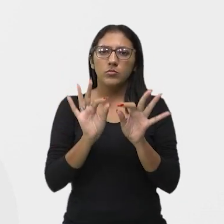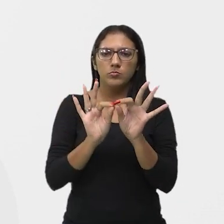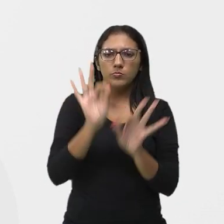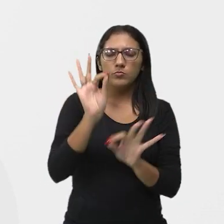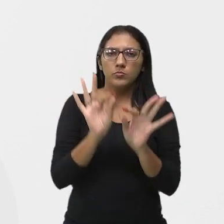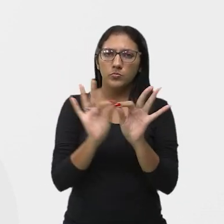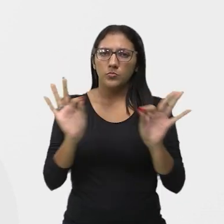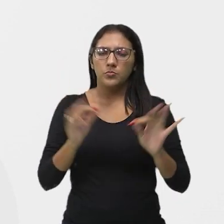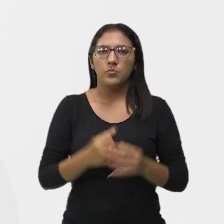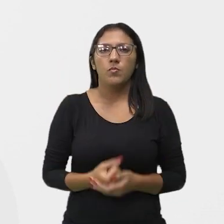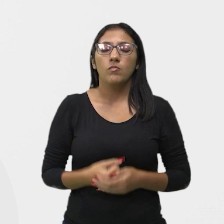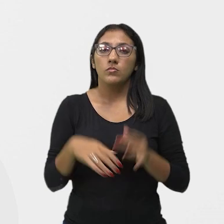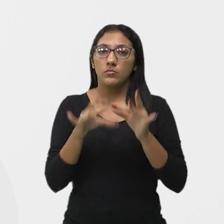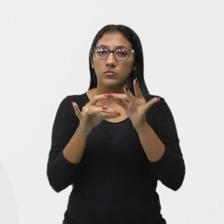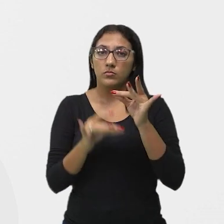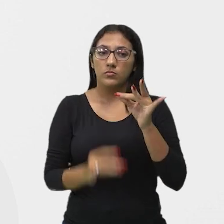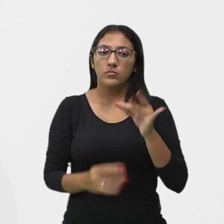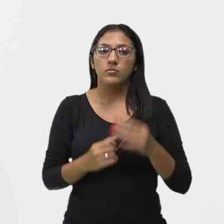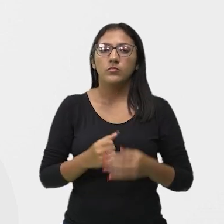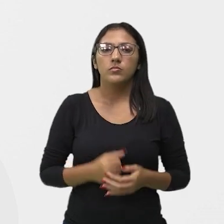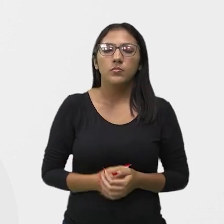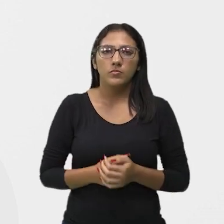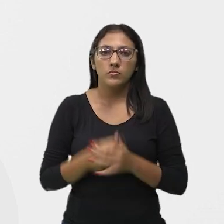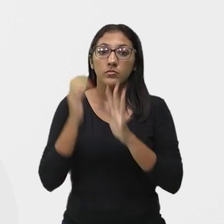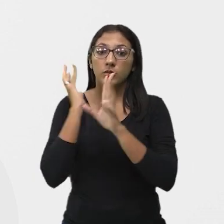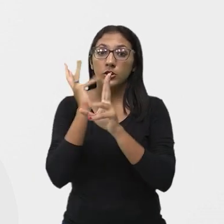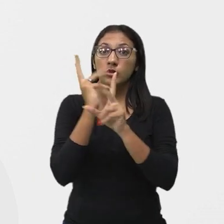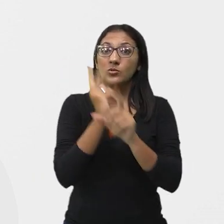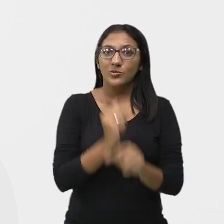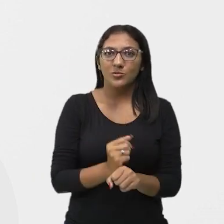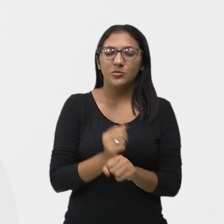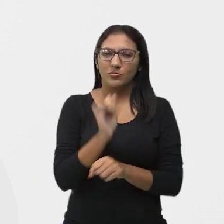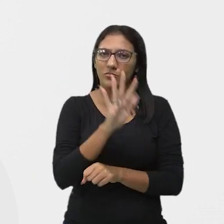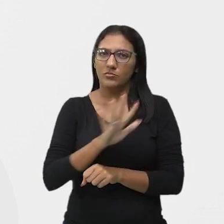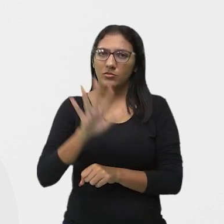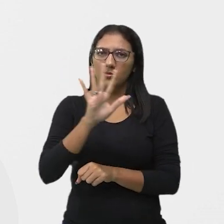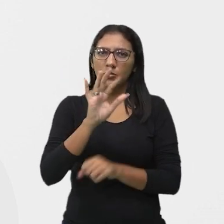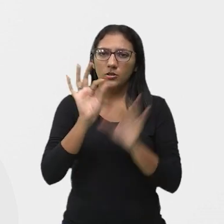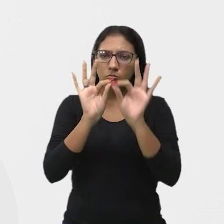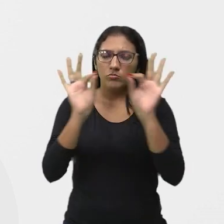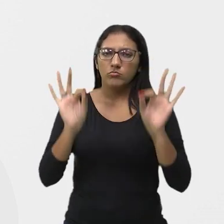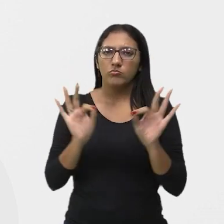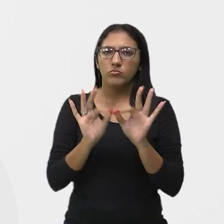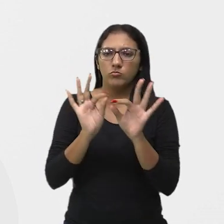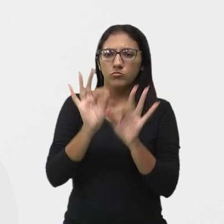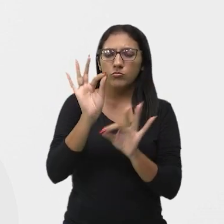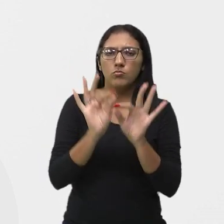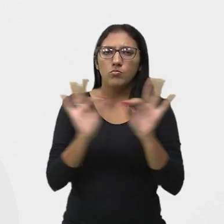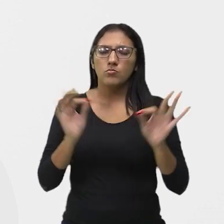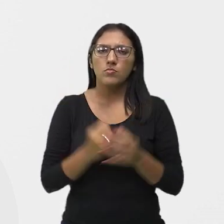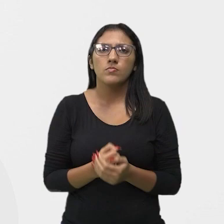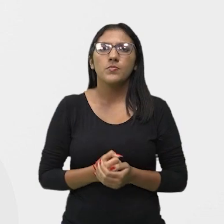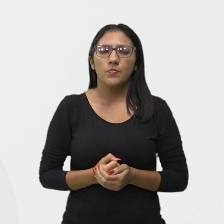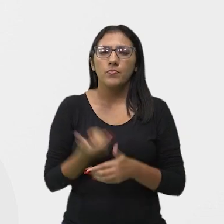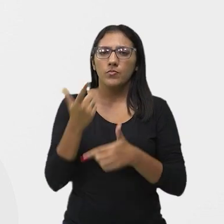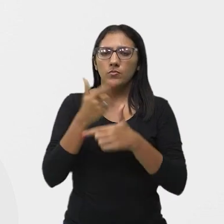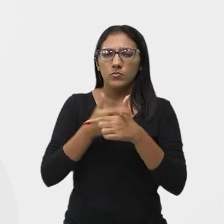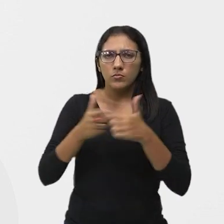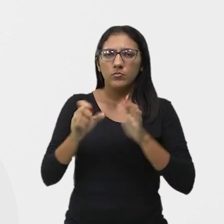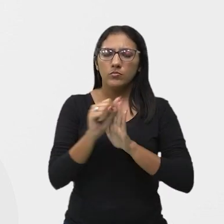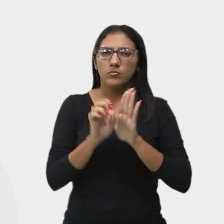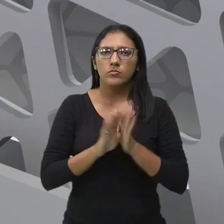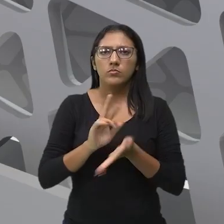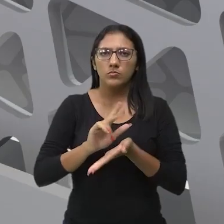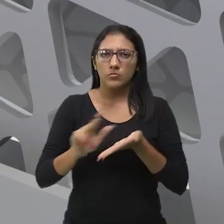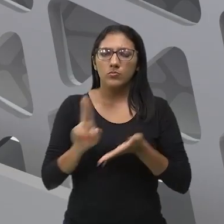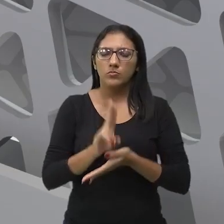circunferência. Detalhamento, cálculo da medida do comprimento da circunferência, resolução de